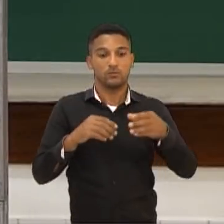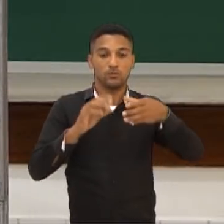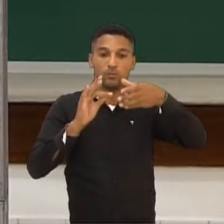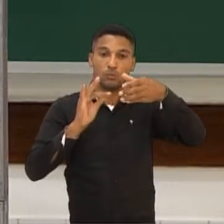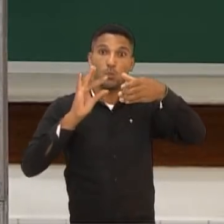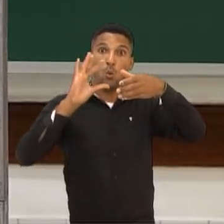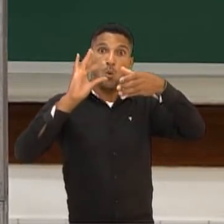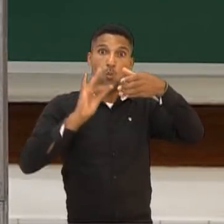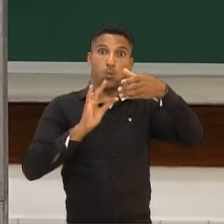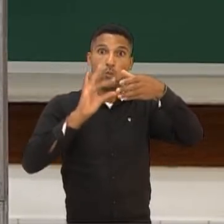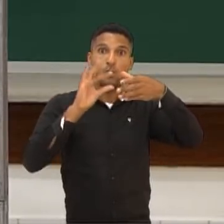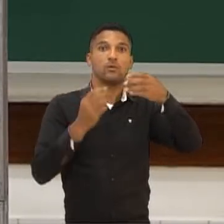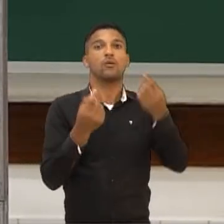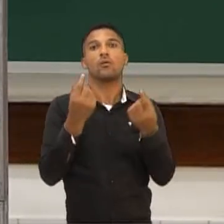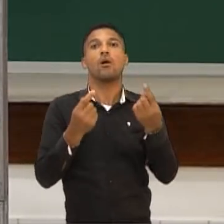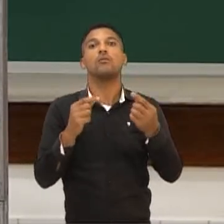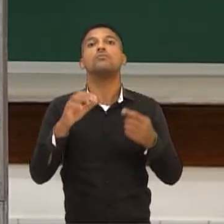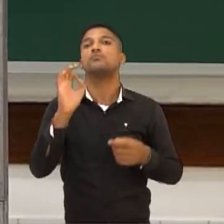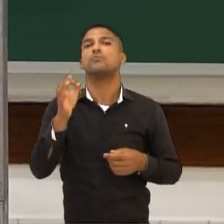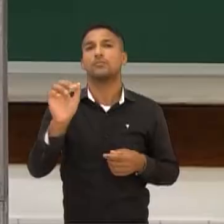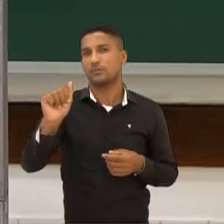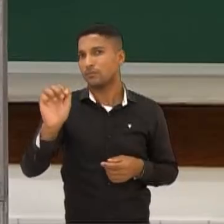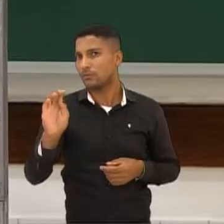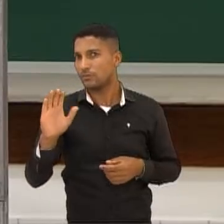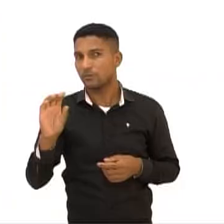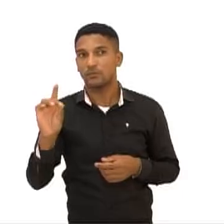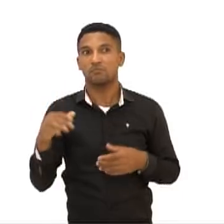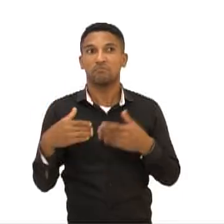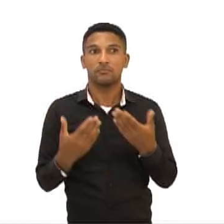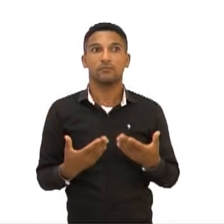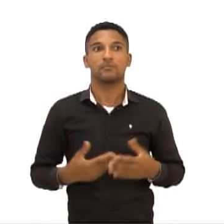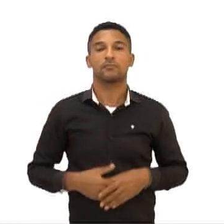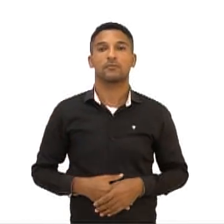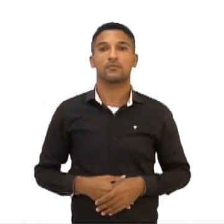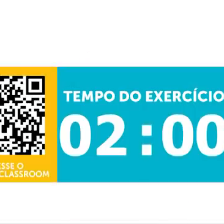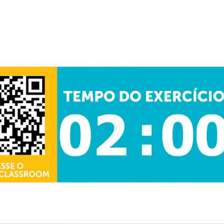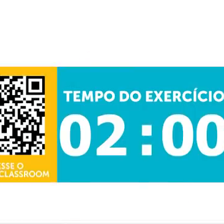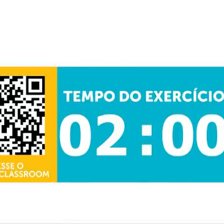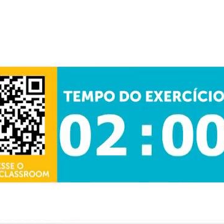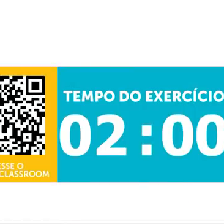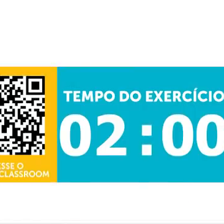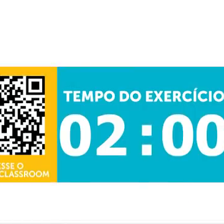alternativa correta? A, B, C ou D?